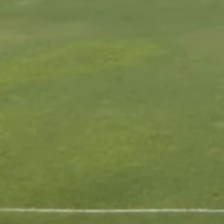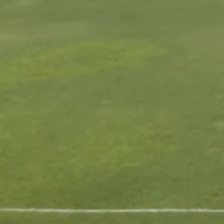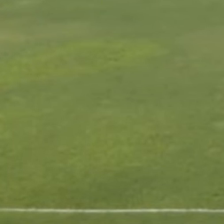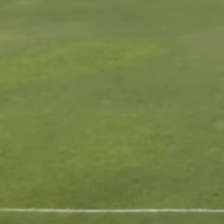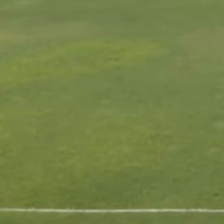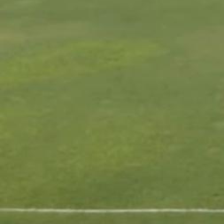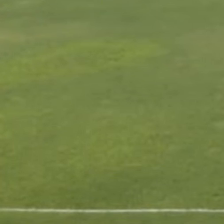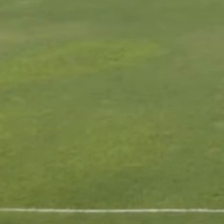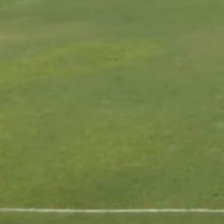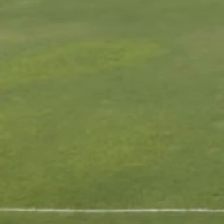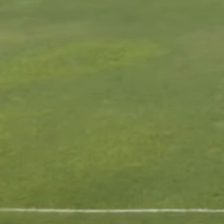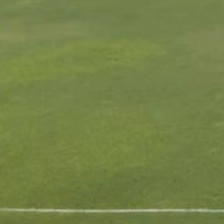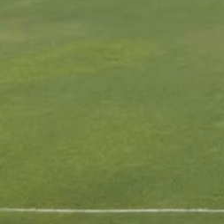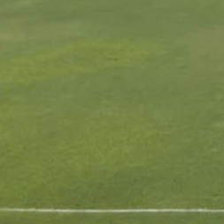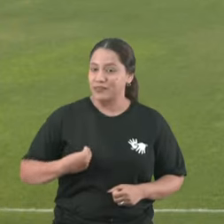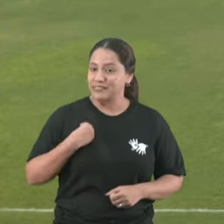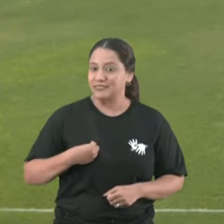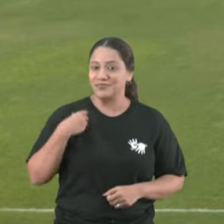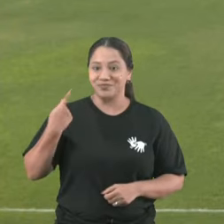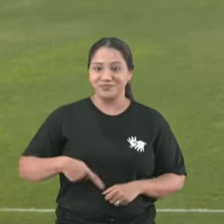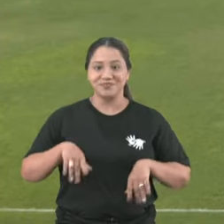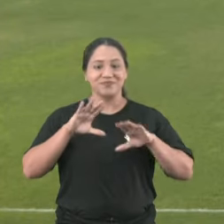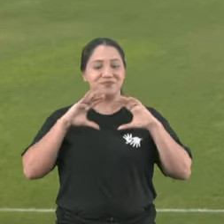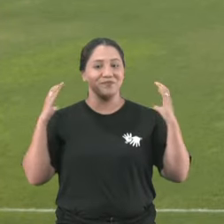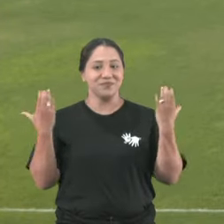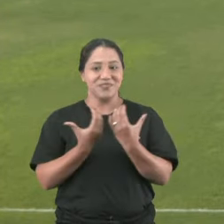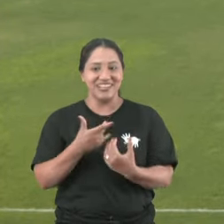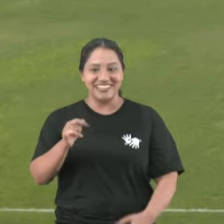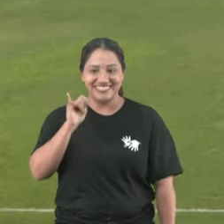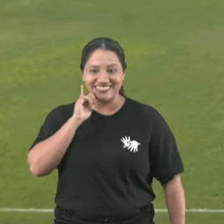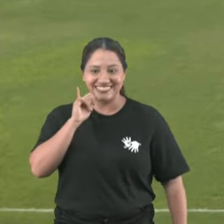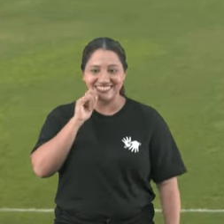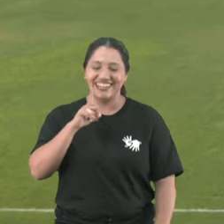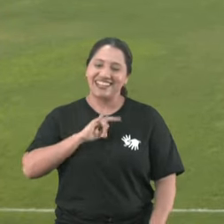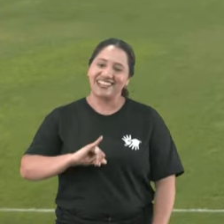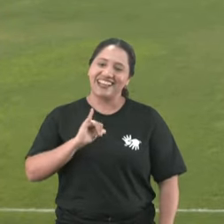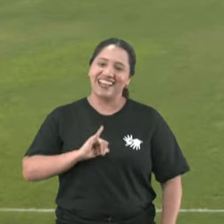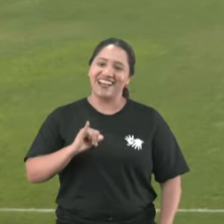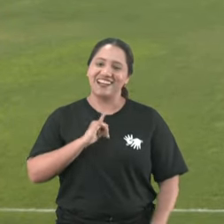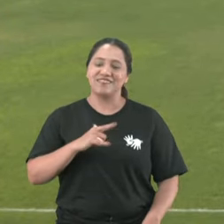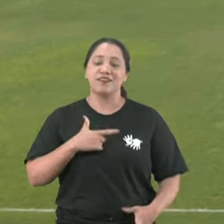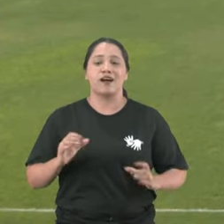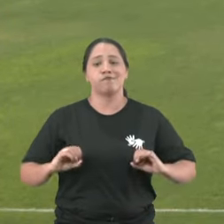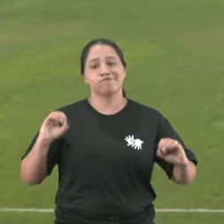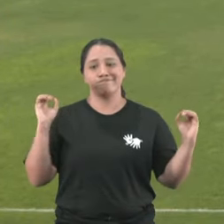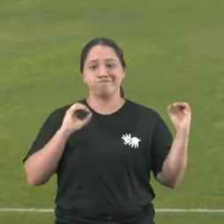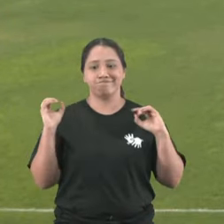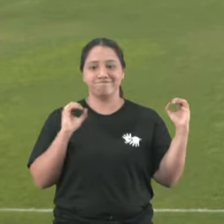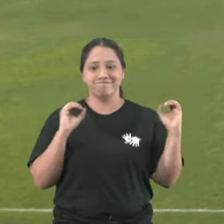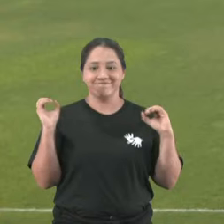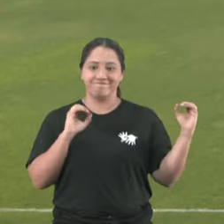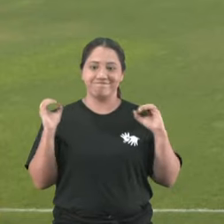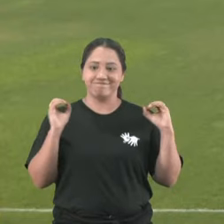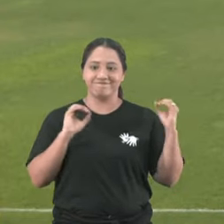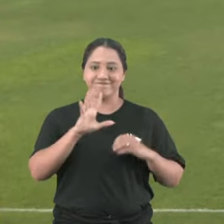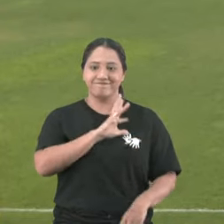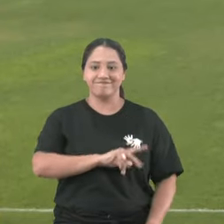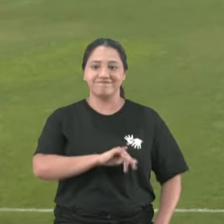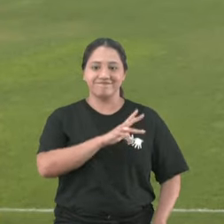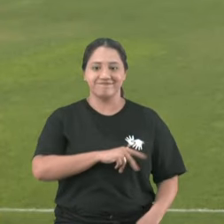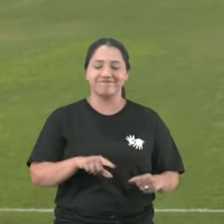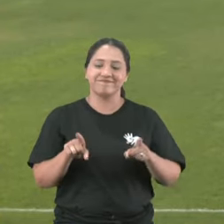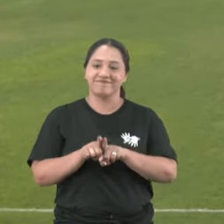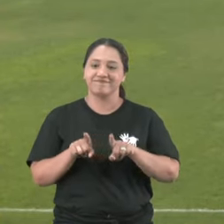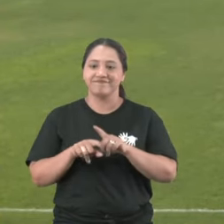De volta ao vivo, aqui é o Coraci da Mata Fonseca, intervalo de jogo, 0 para o Asa, 0 também para o Clube de